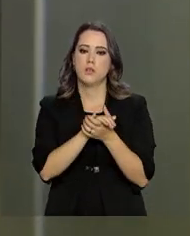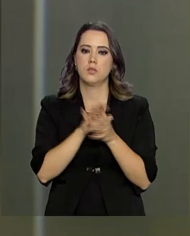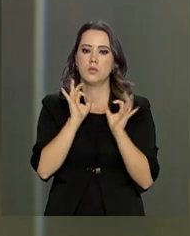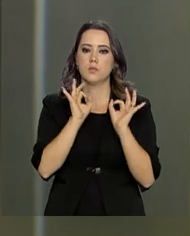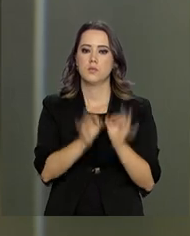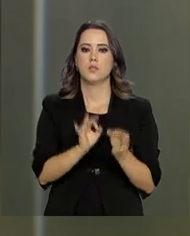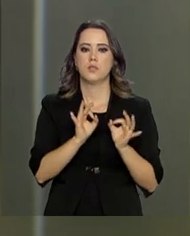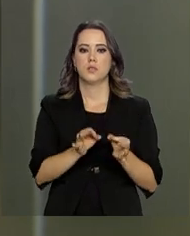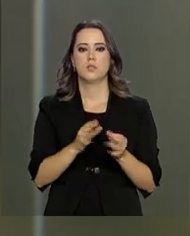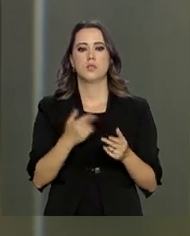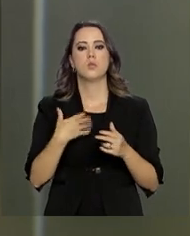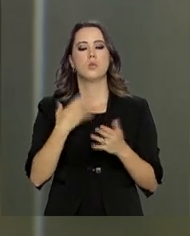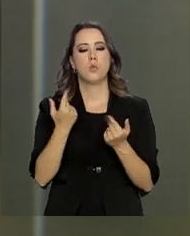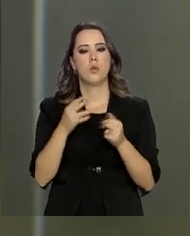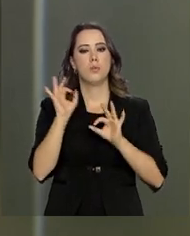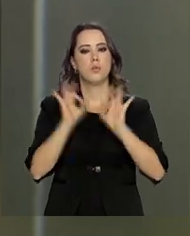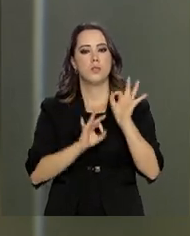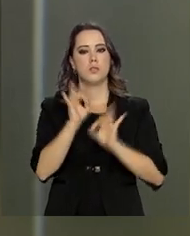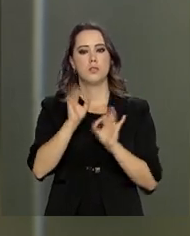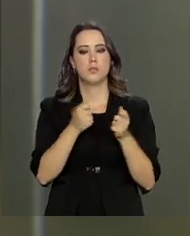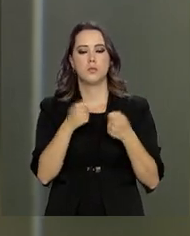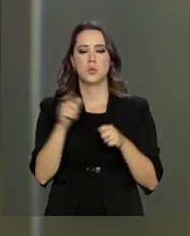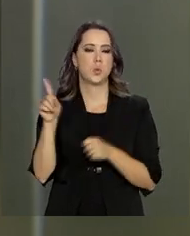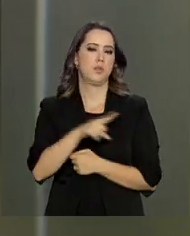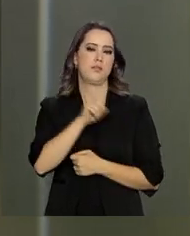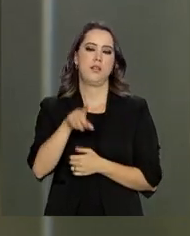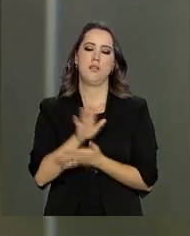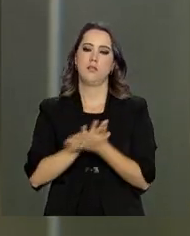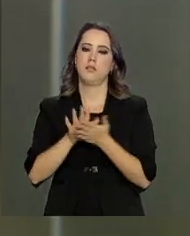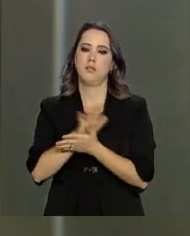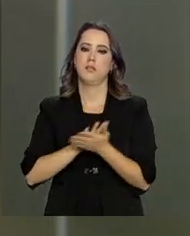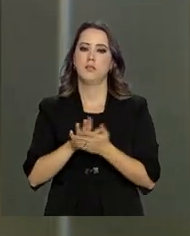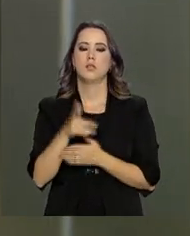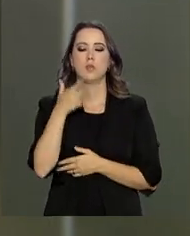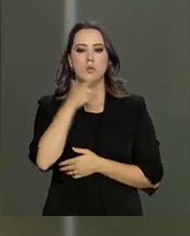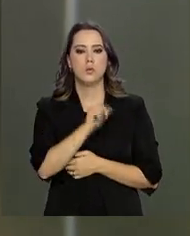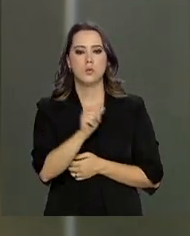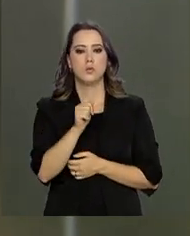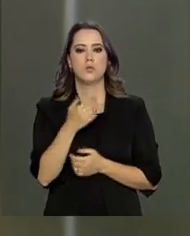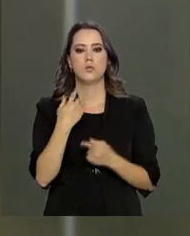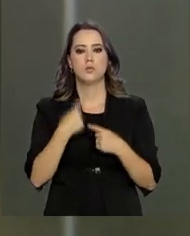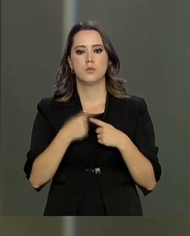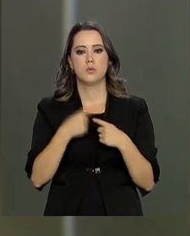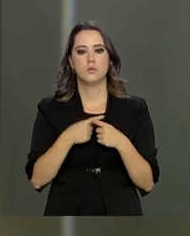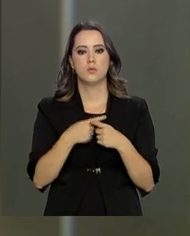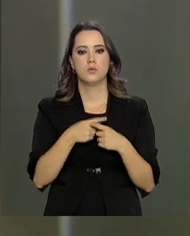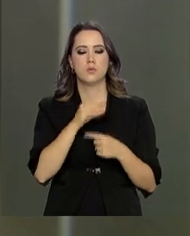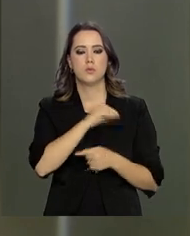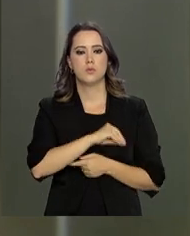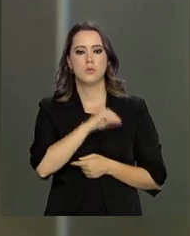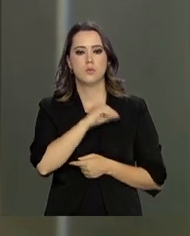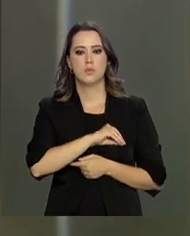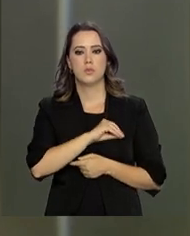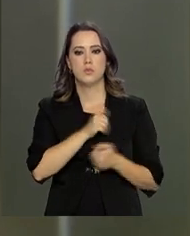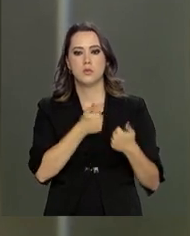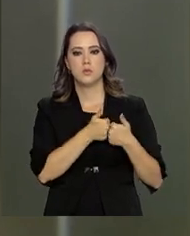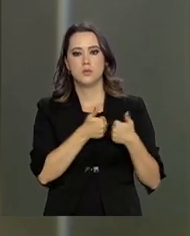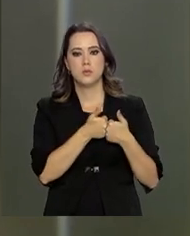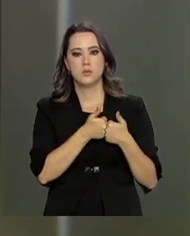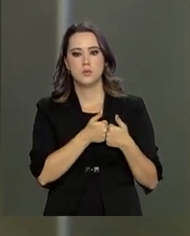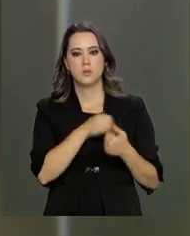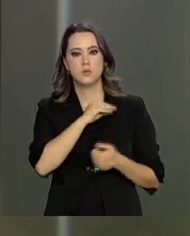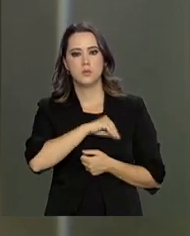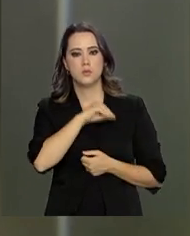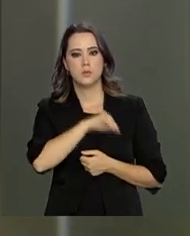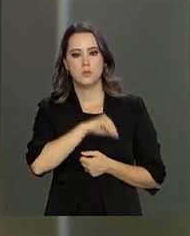tudo certinho, conforme foi planejado. A gente não precisou cancelar nada. Eu consegui receber, porque o salário, ele fica muito próximo, né? O seguro-desemprego fica